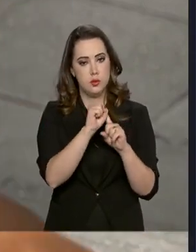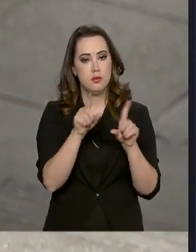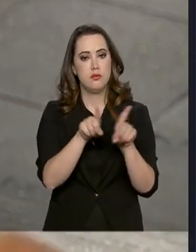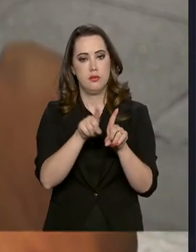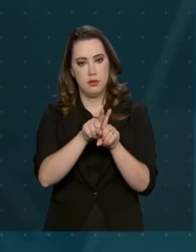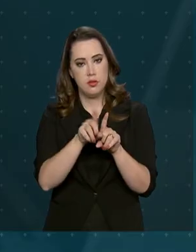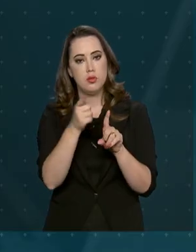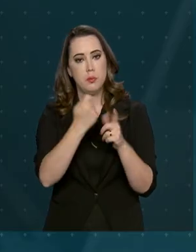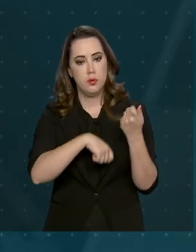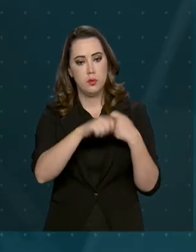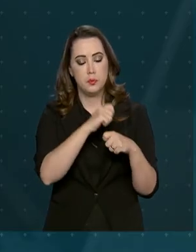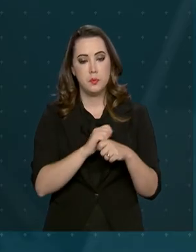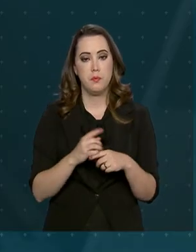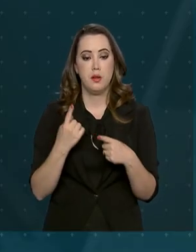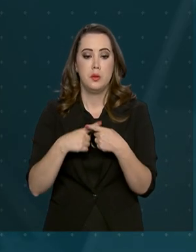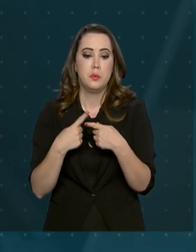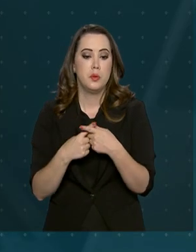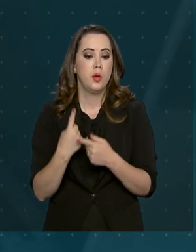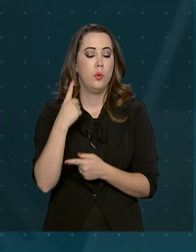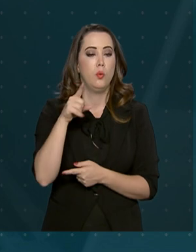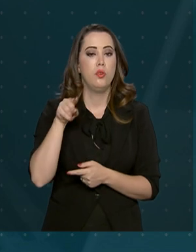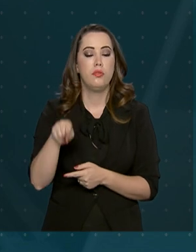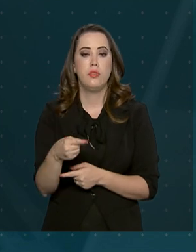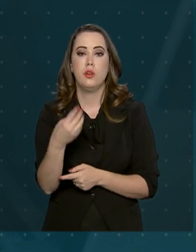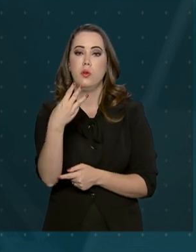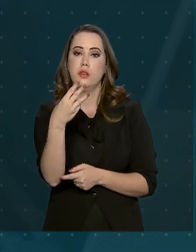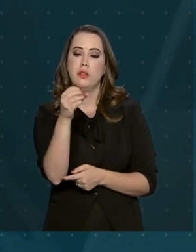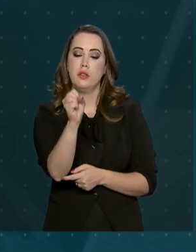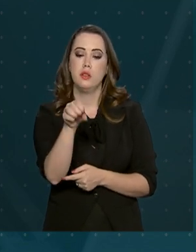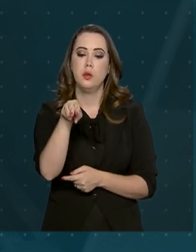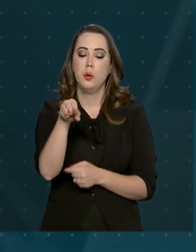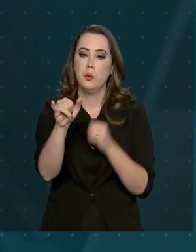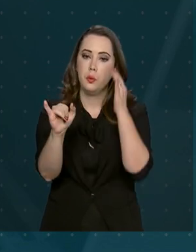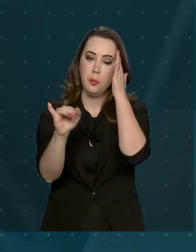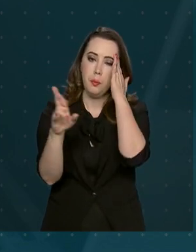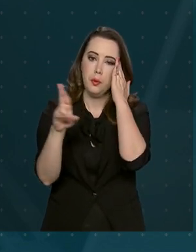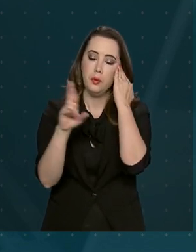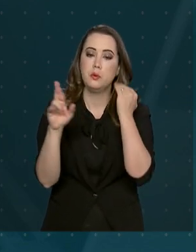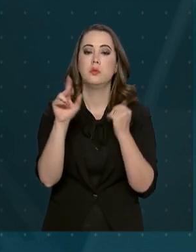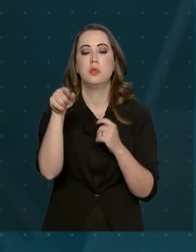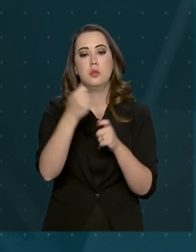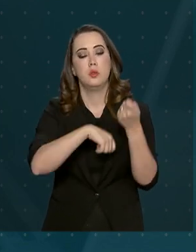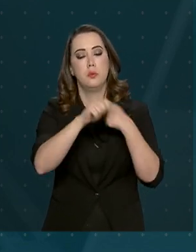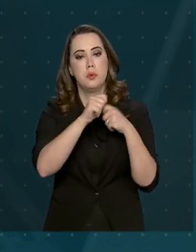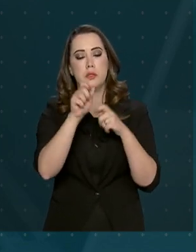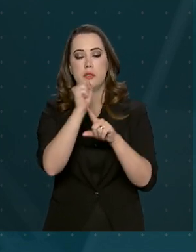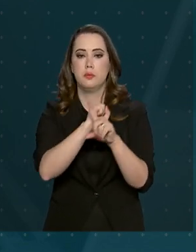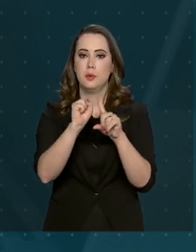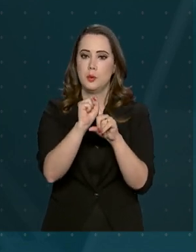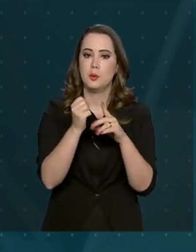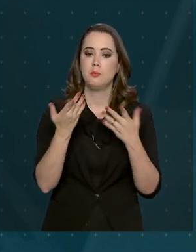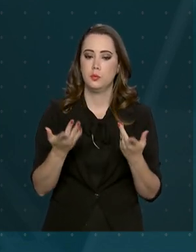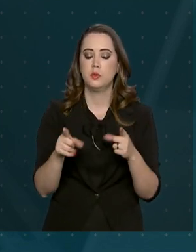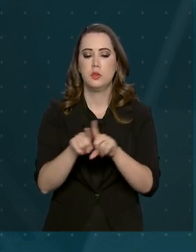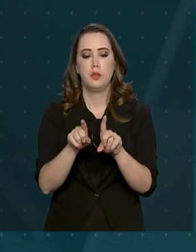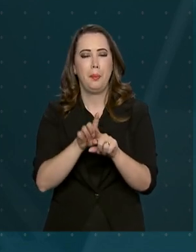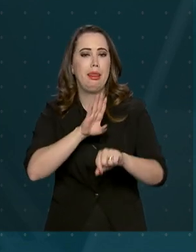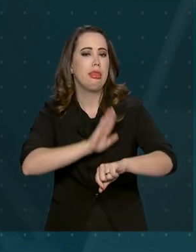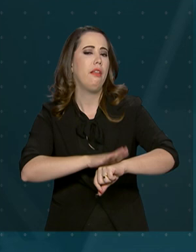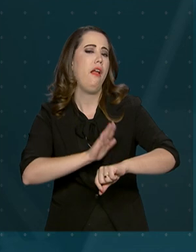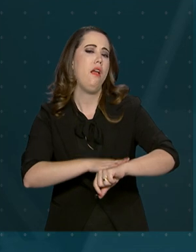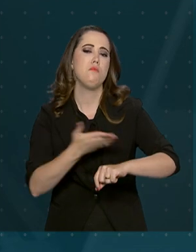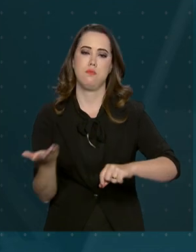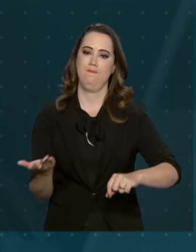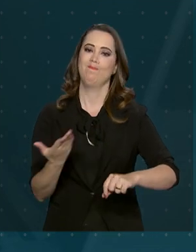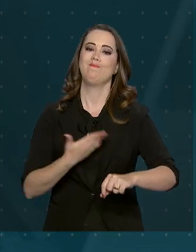digitalização 1,38 bilhão é o dinheiro economizado pelo cidadão o brasileiro também economiza tempo a